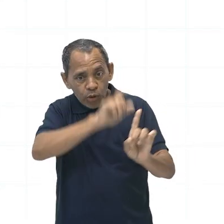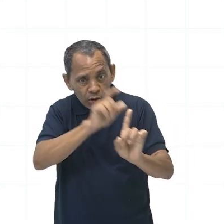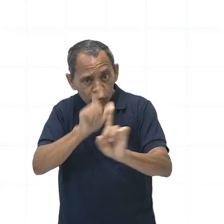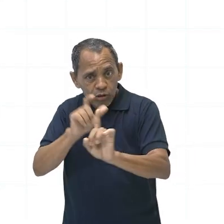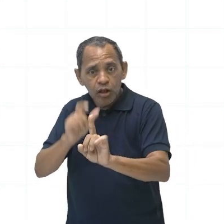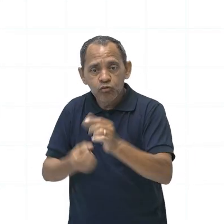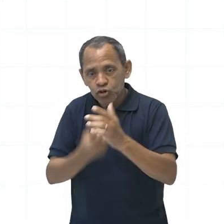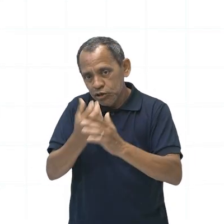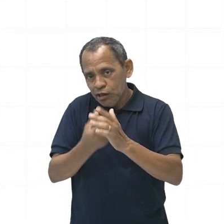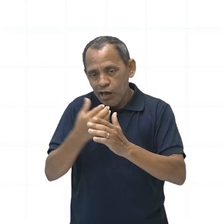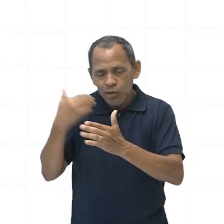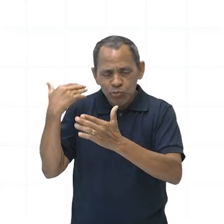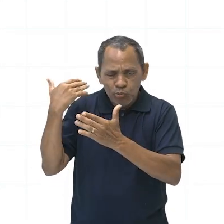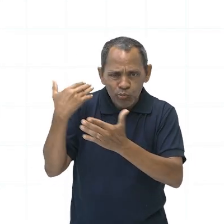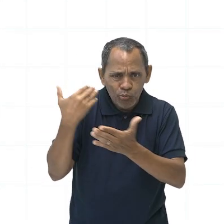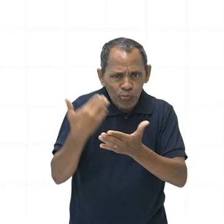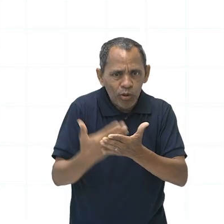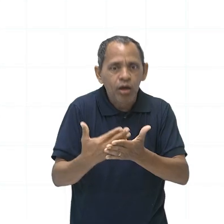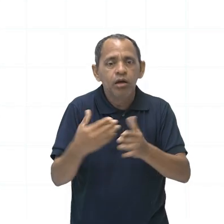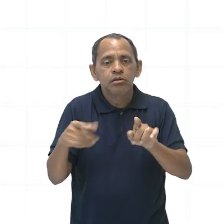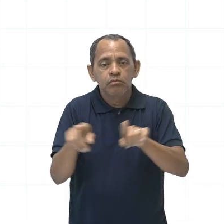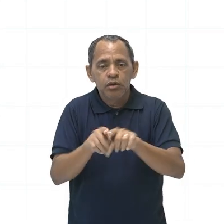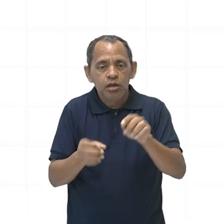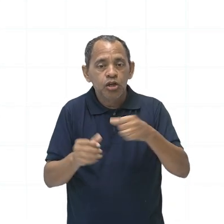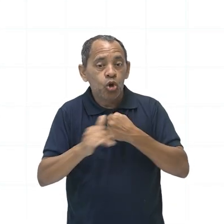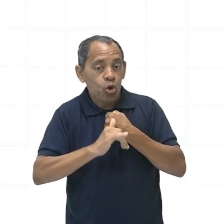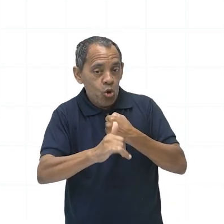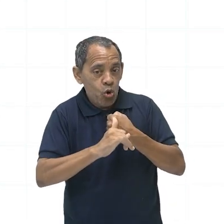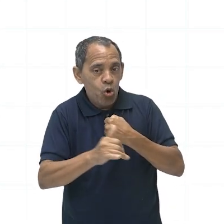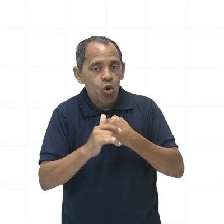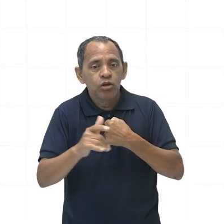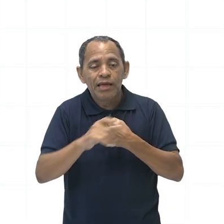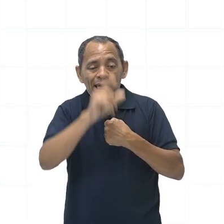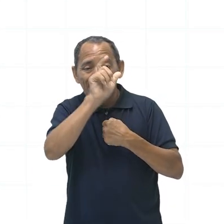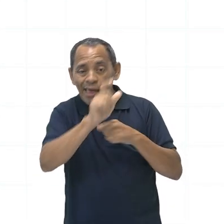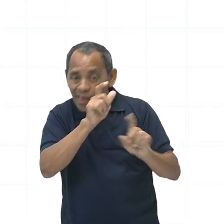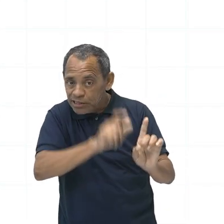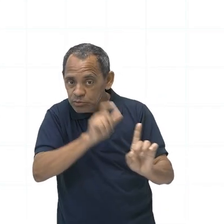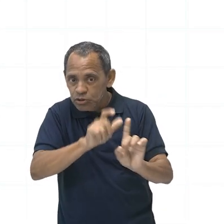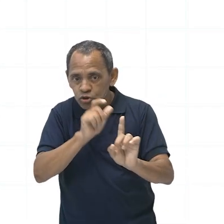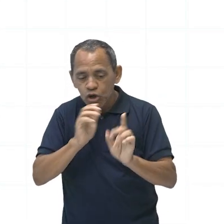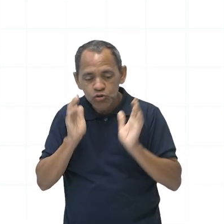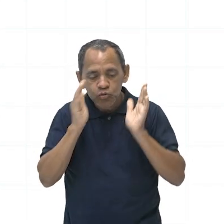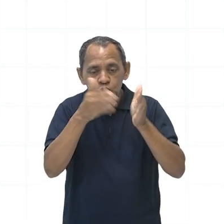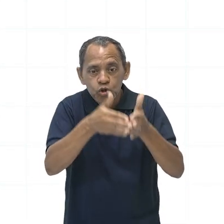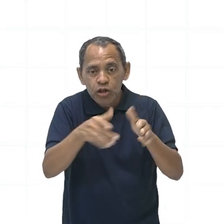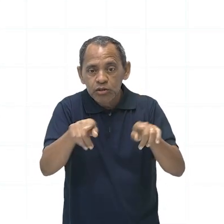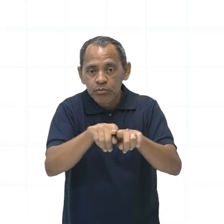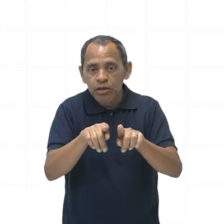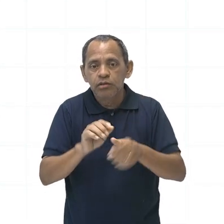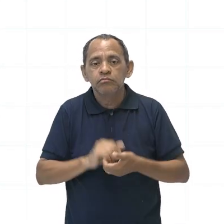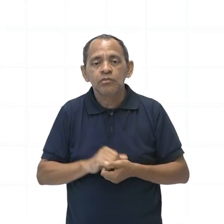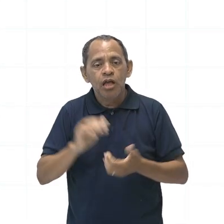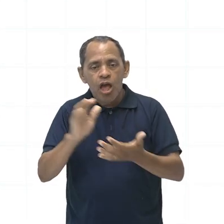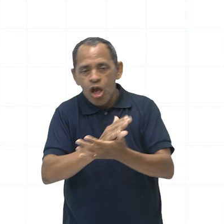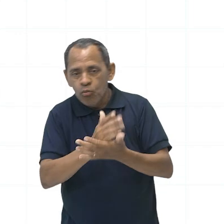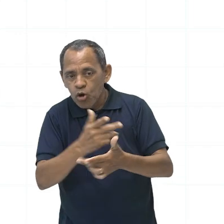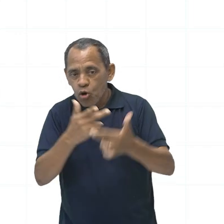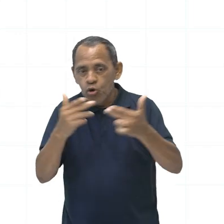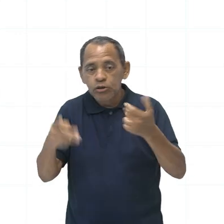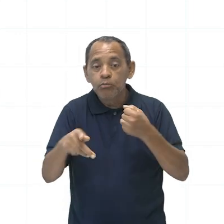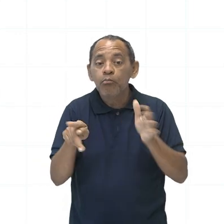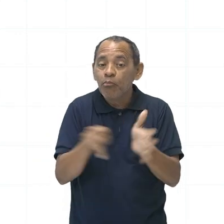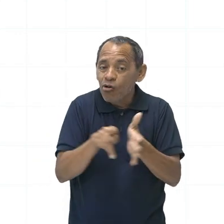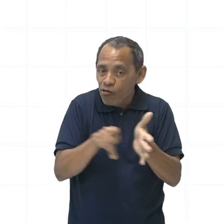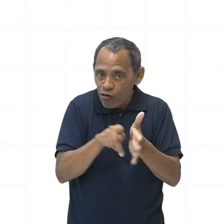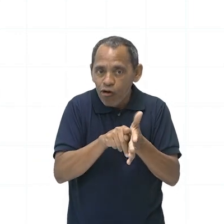foram criados ao longo dos anos, e há crônicas em que esse personagem é central, não é? Então, é algo que é próprio do